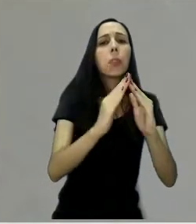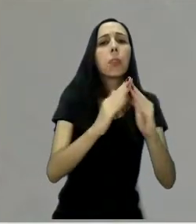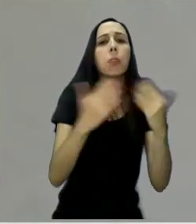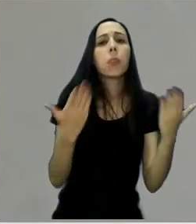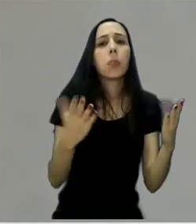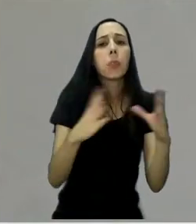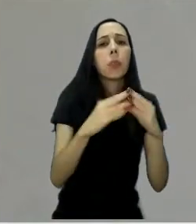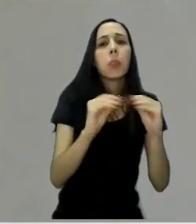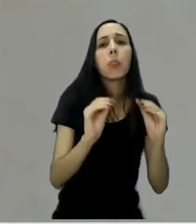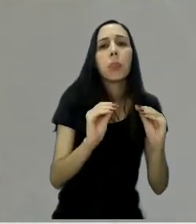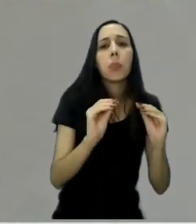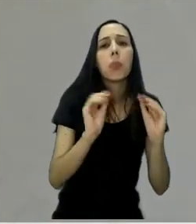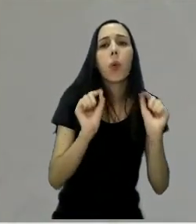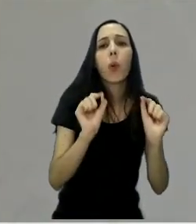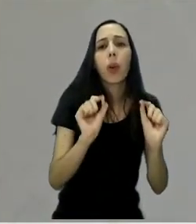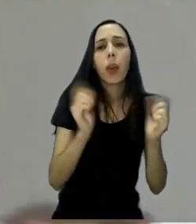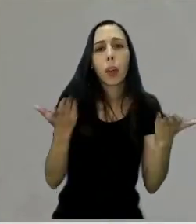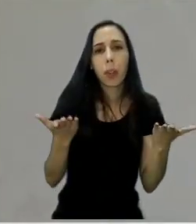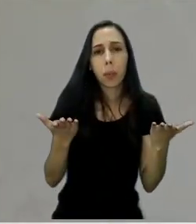sua casa? Os